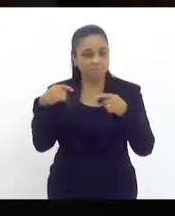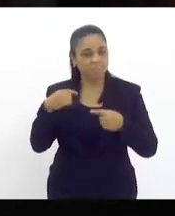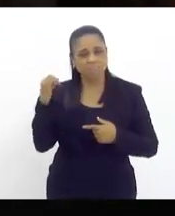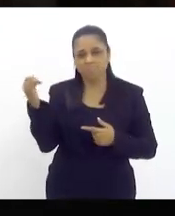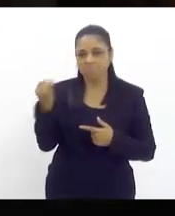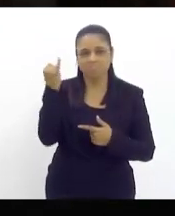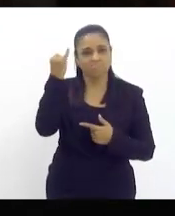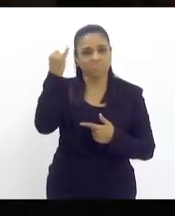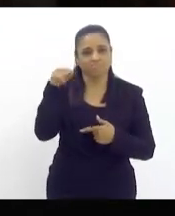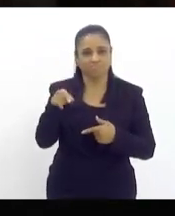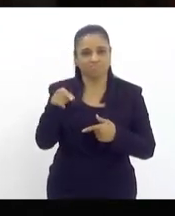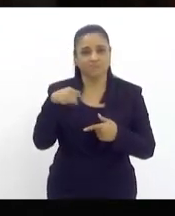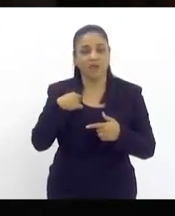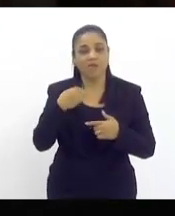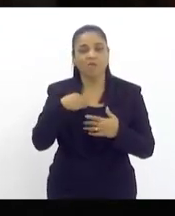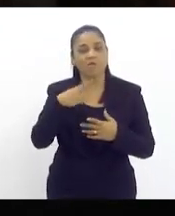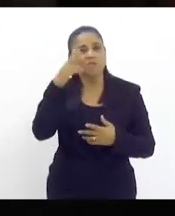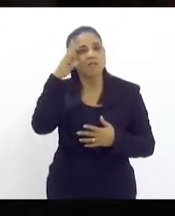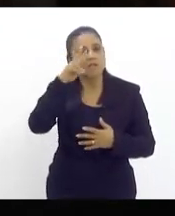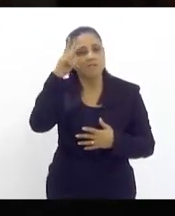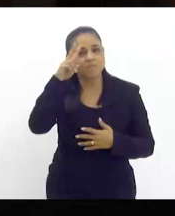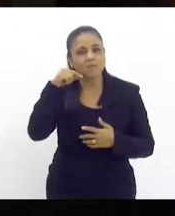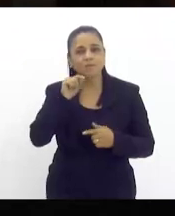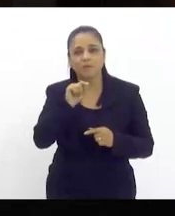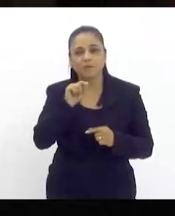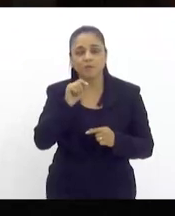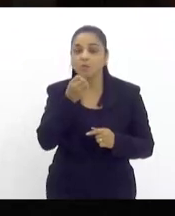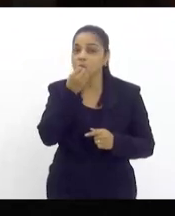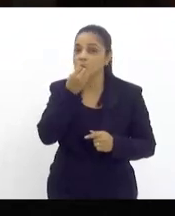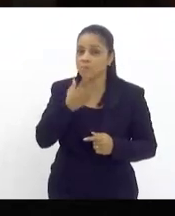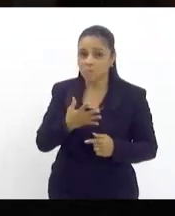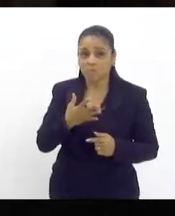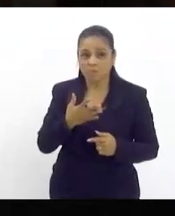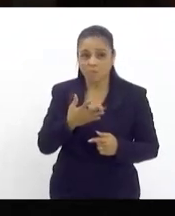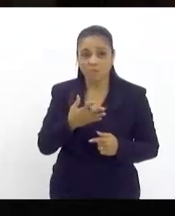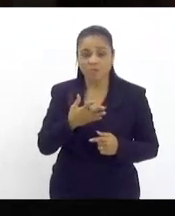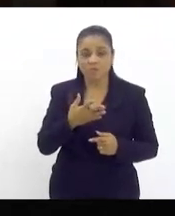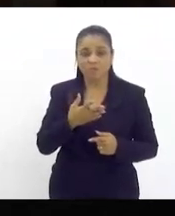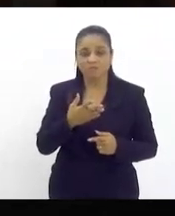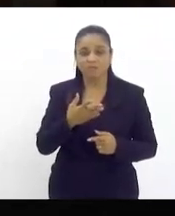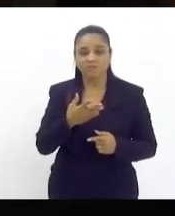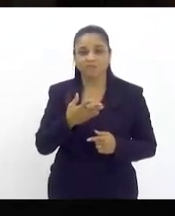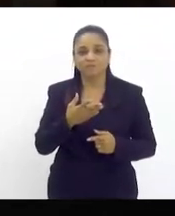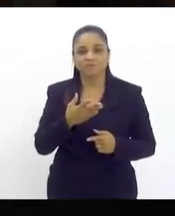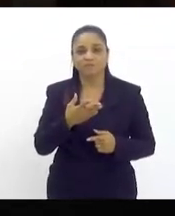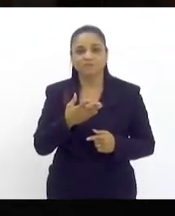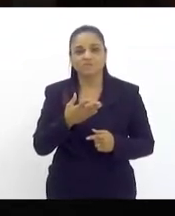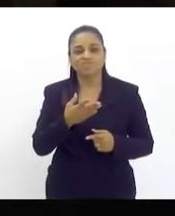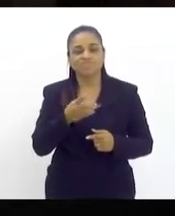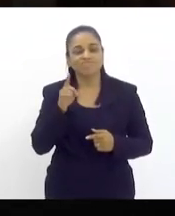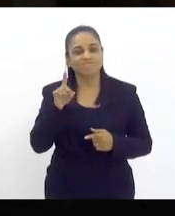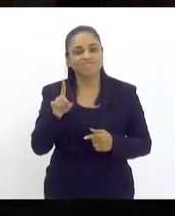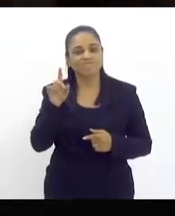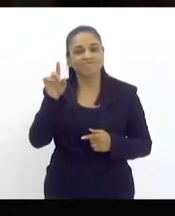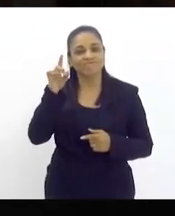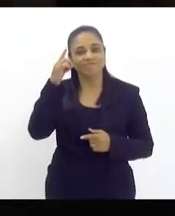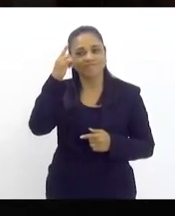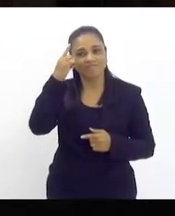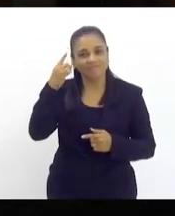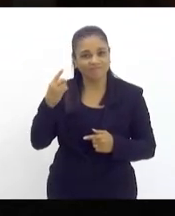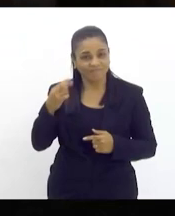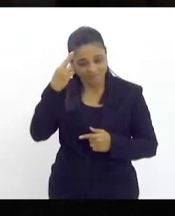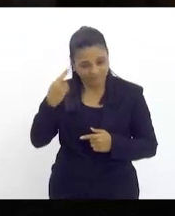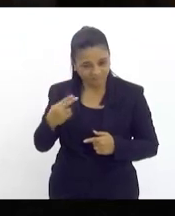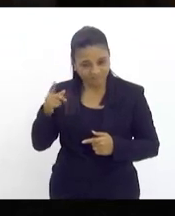imagem me ocorre na vida deputada o quão bom seria se a senhora pudesse